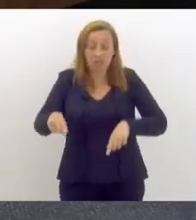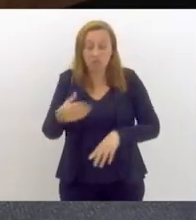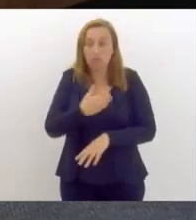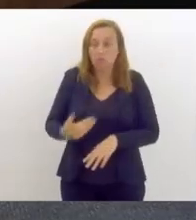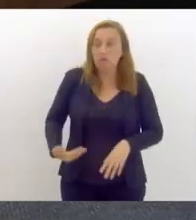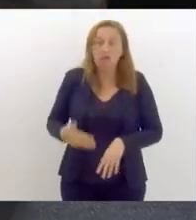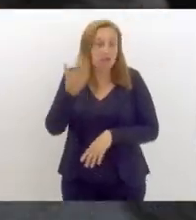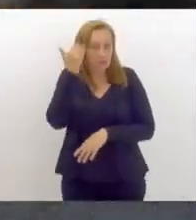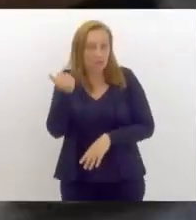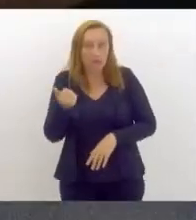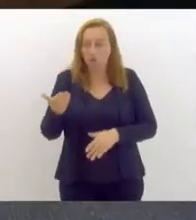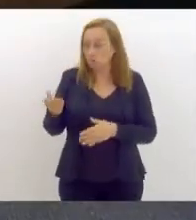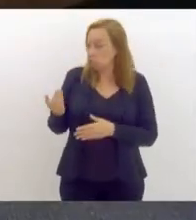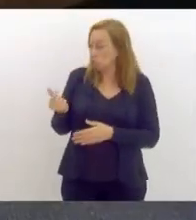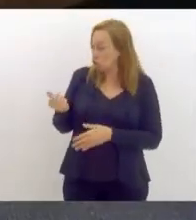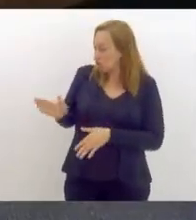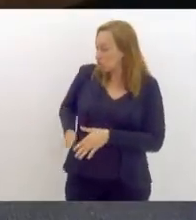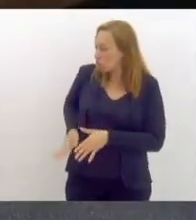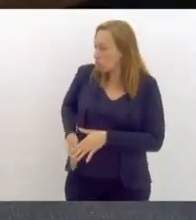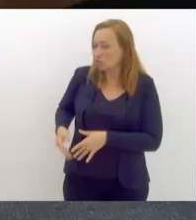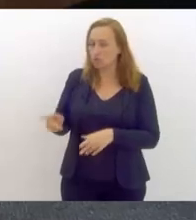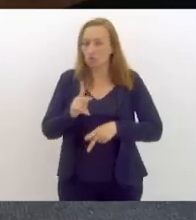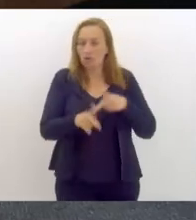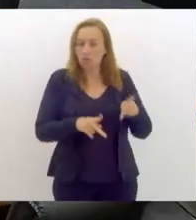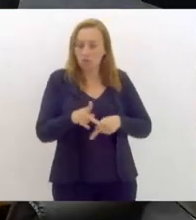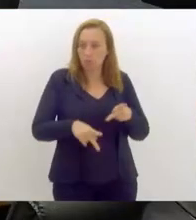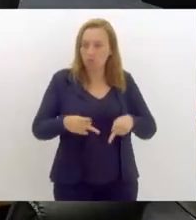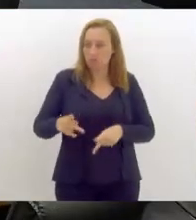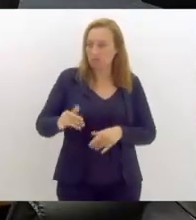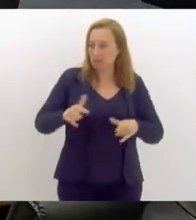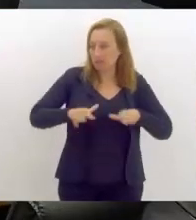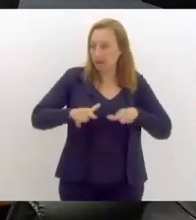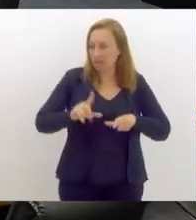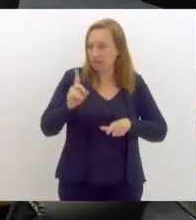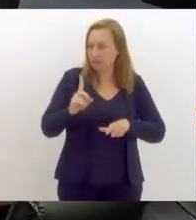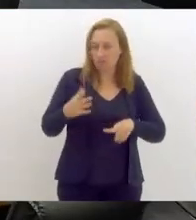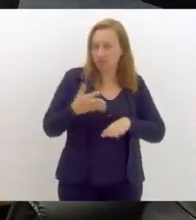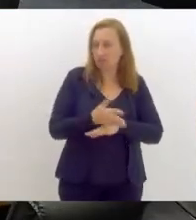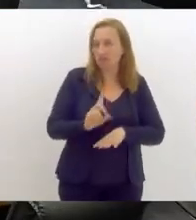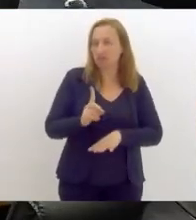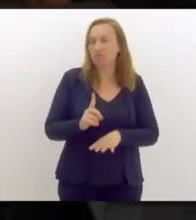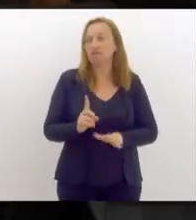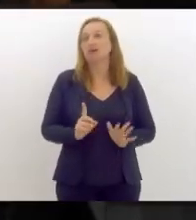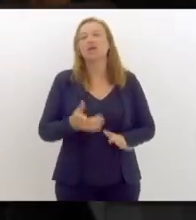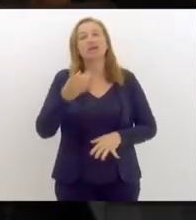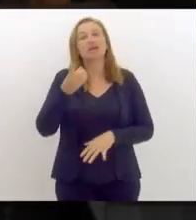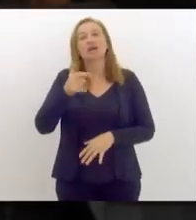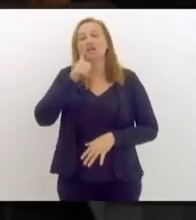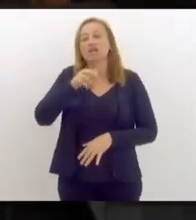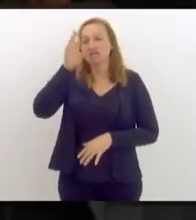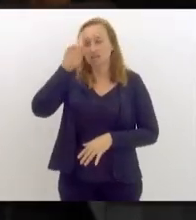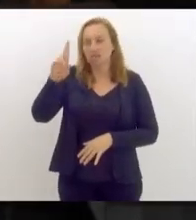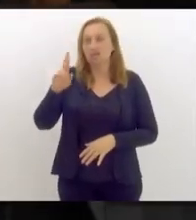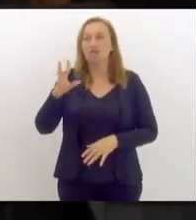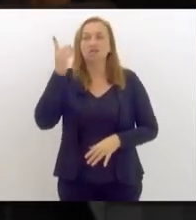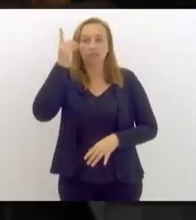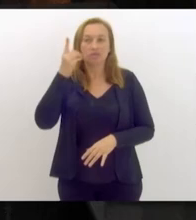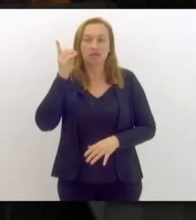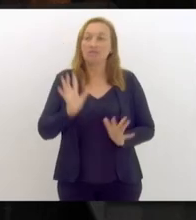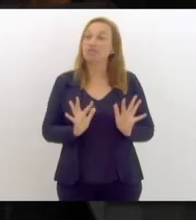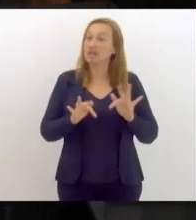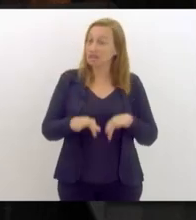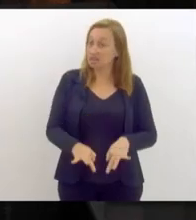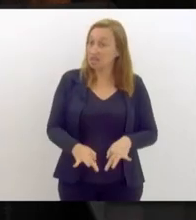Governador o dinheiro foi no bolso agora do trabalhador não vai chegar Não senhora deputada concluindo eu só aqui afirmo